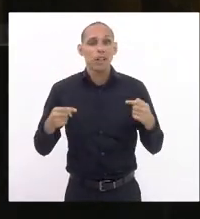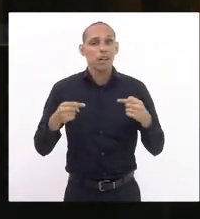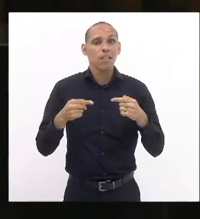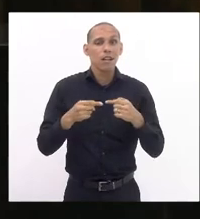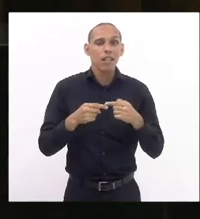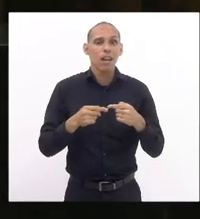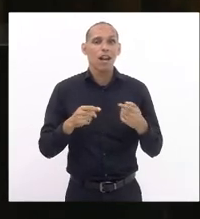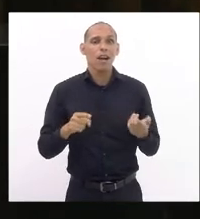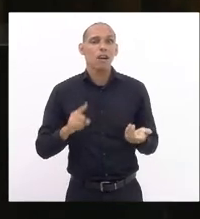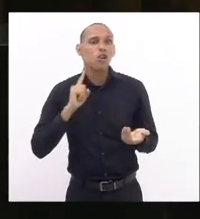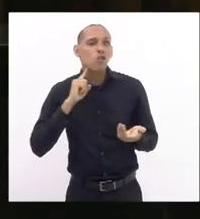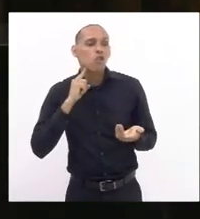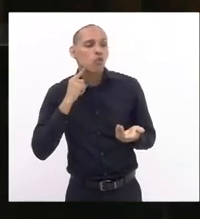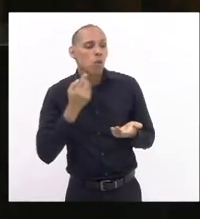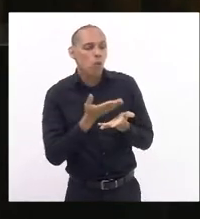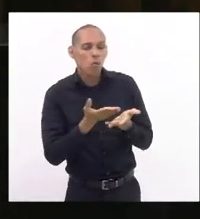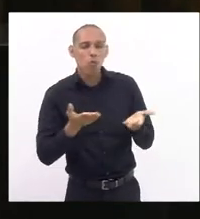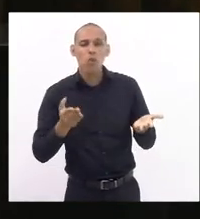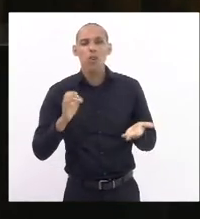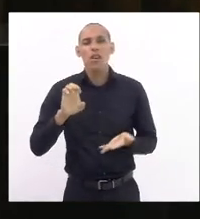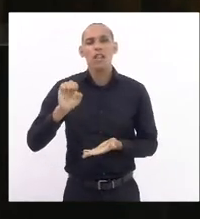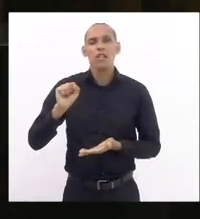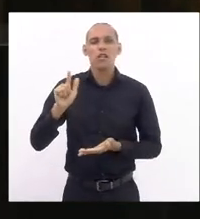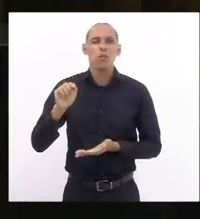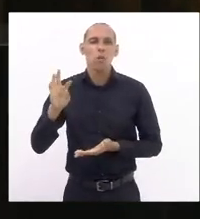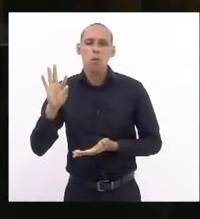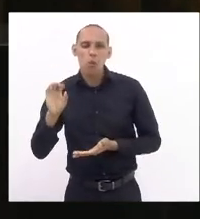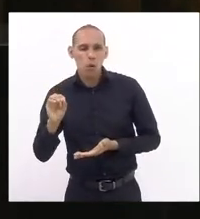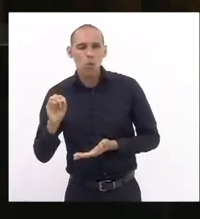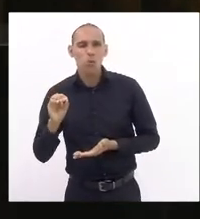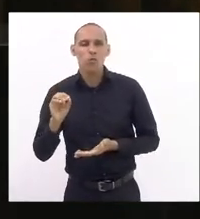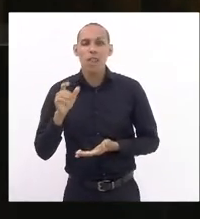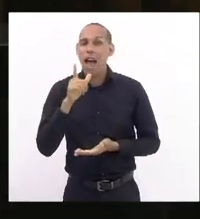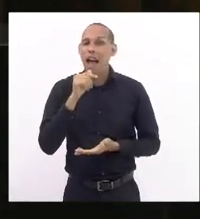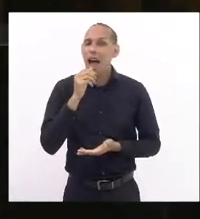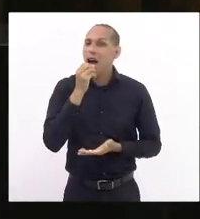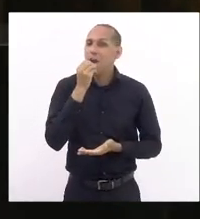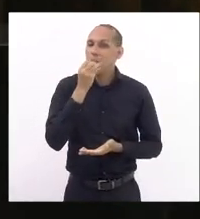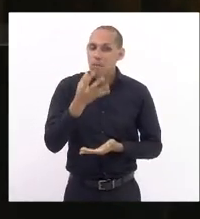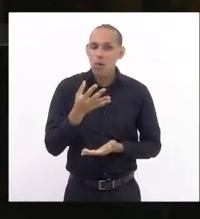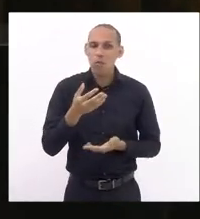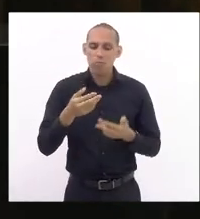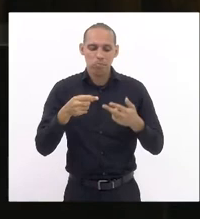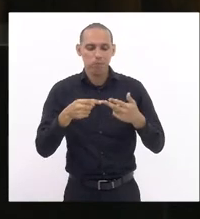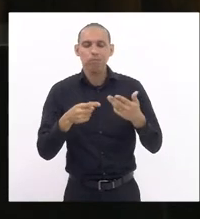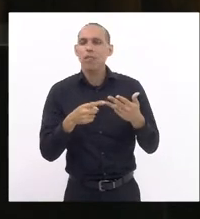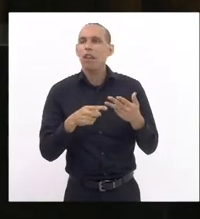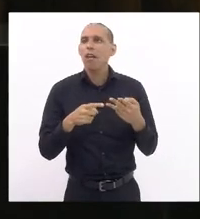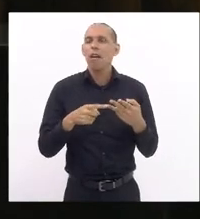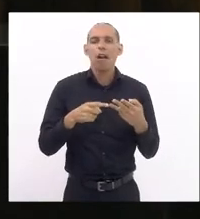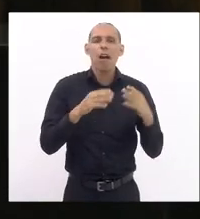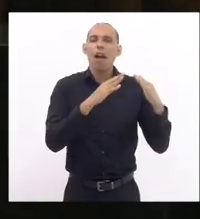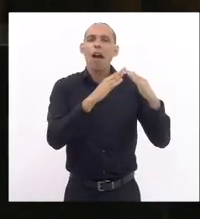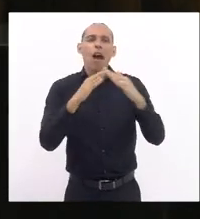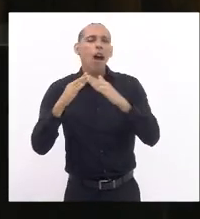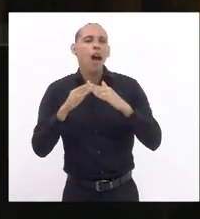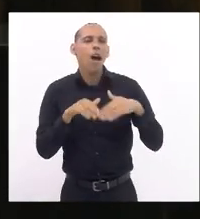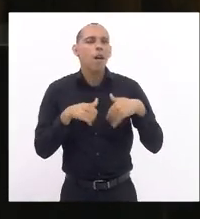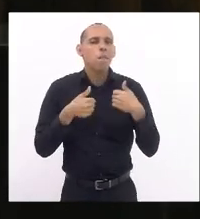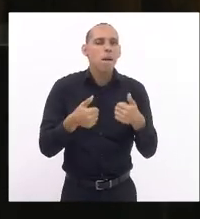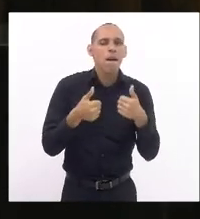saneamento básico, com relação ao acesso à água boa, com relação à moradia digna